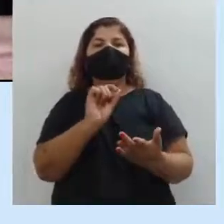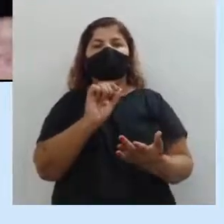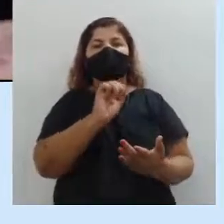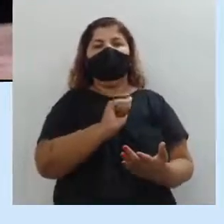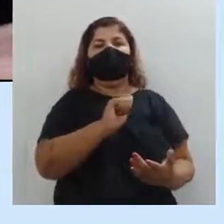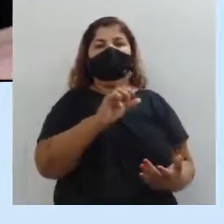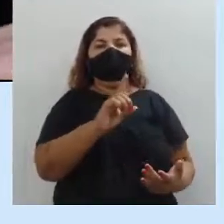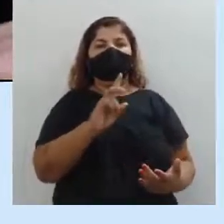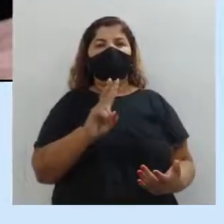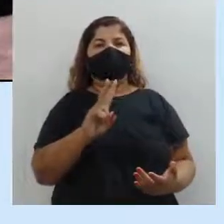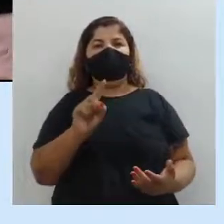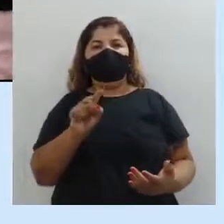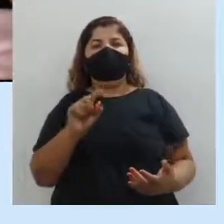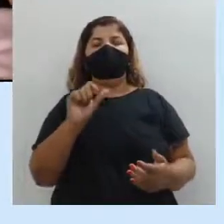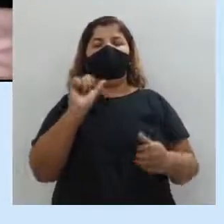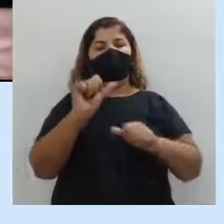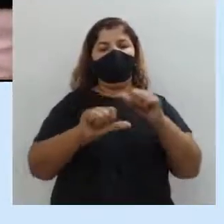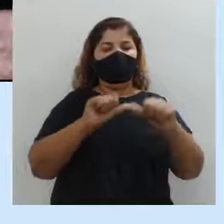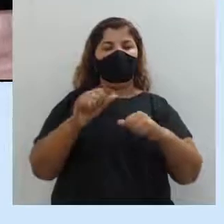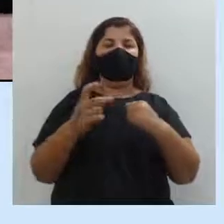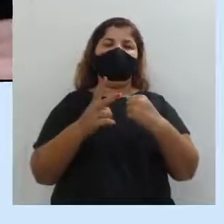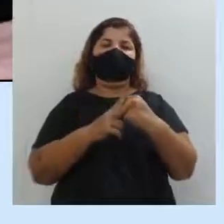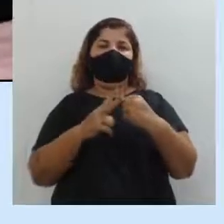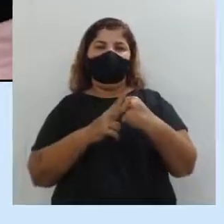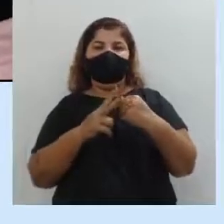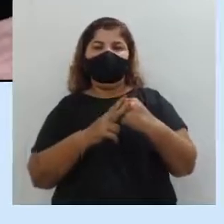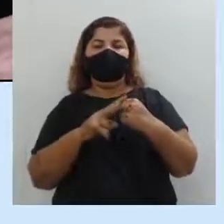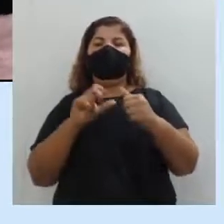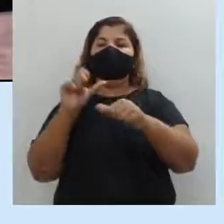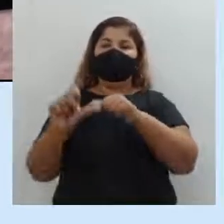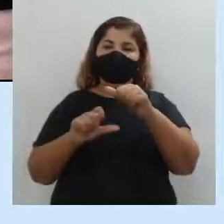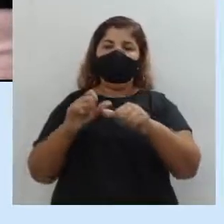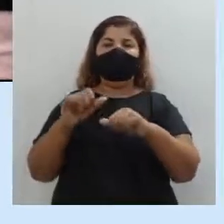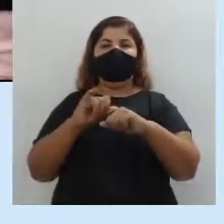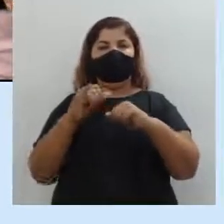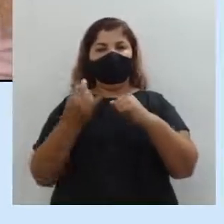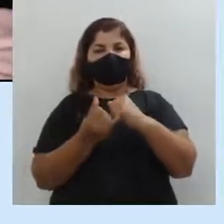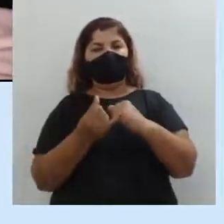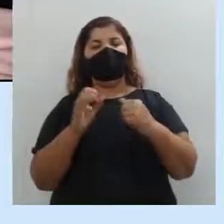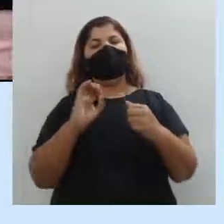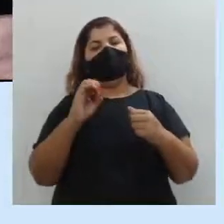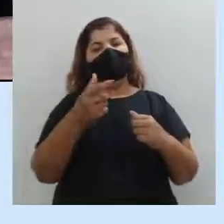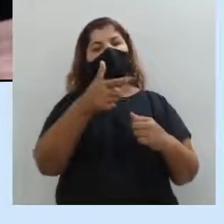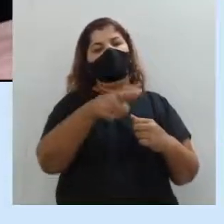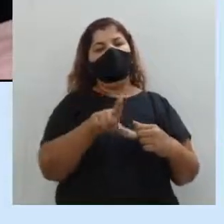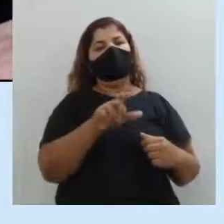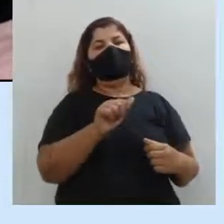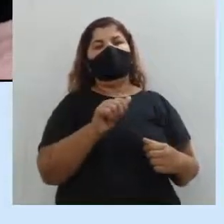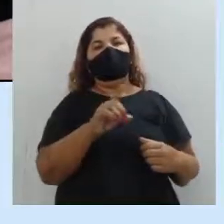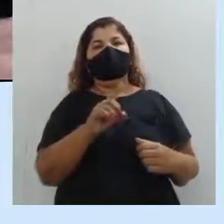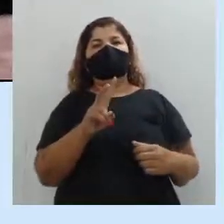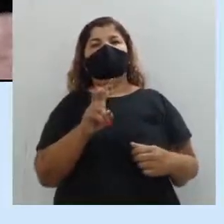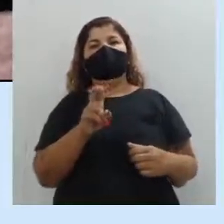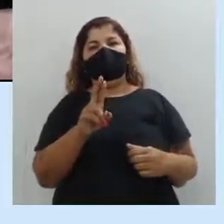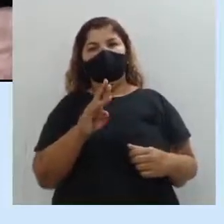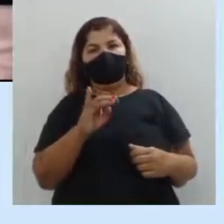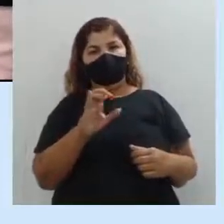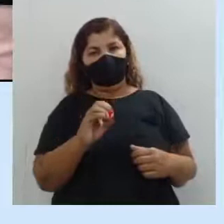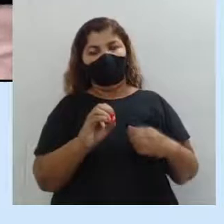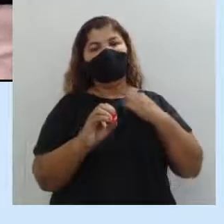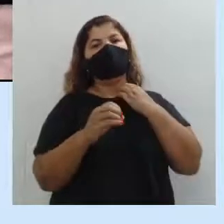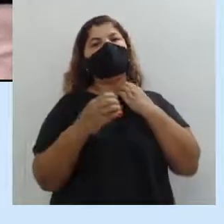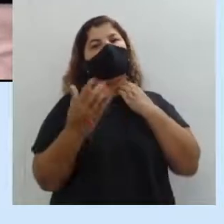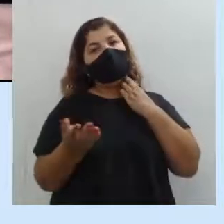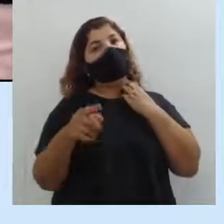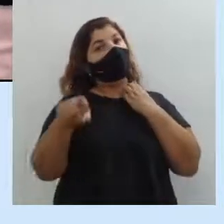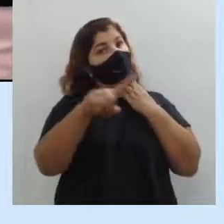um modificador de verbo, de adjetivo ou de outro advérbio. E você não se